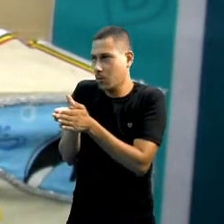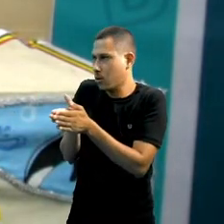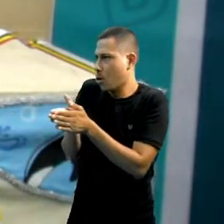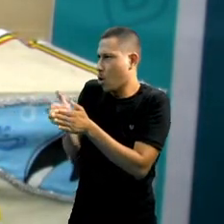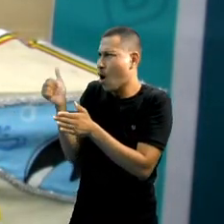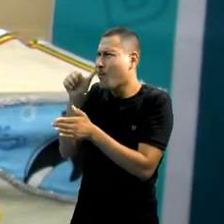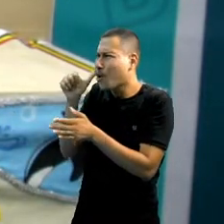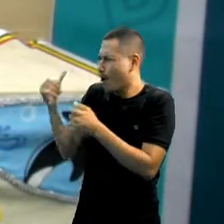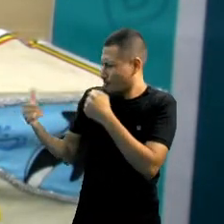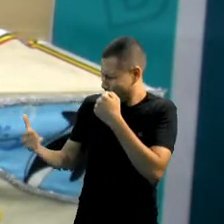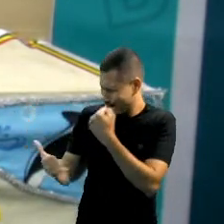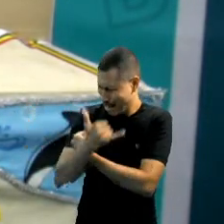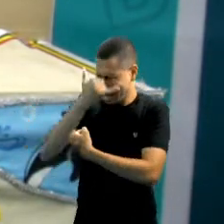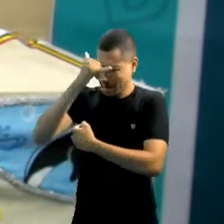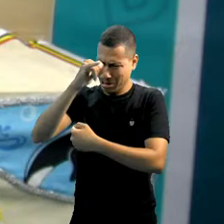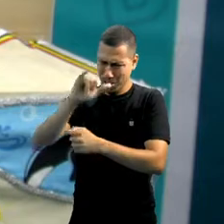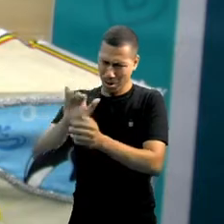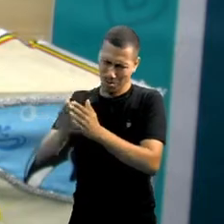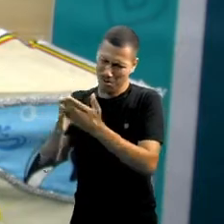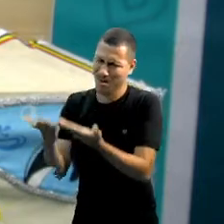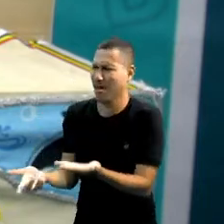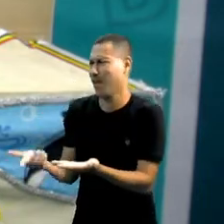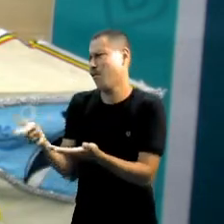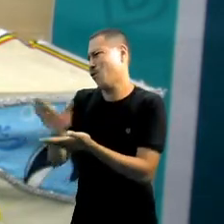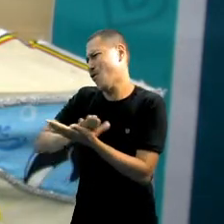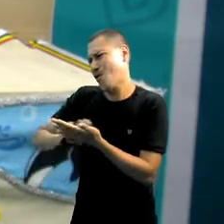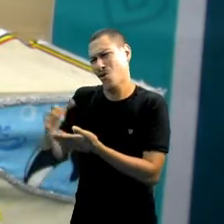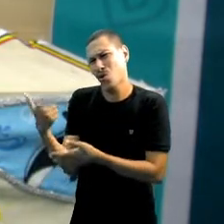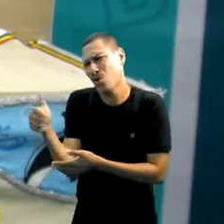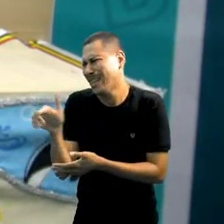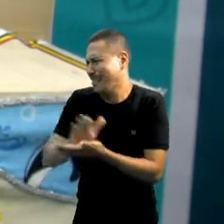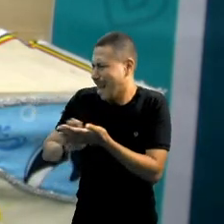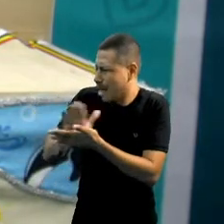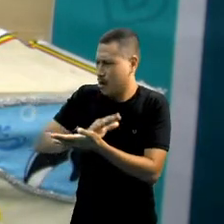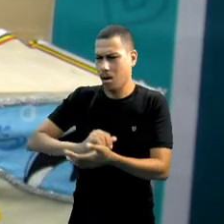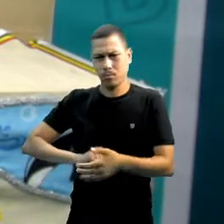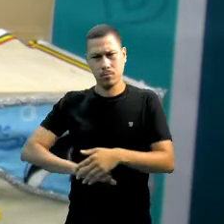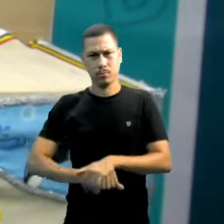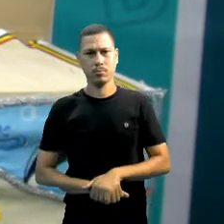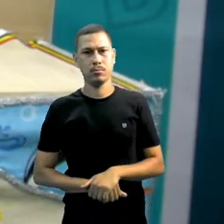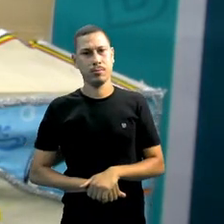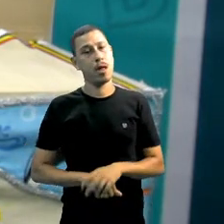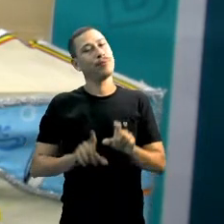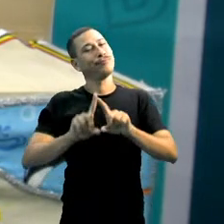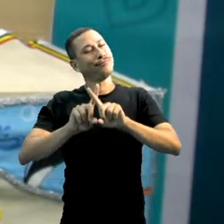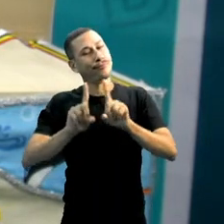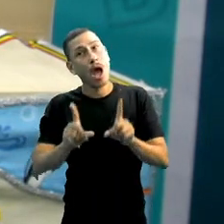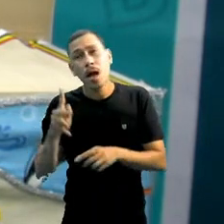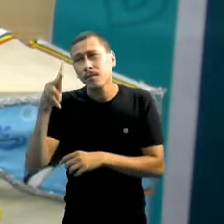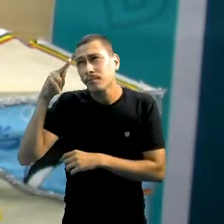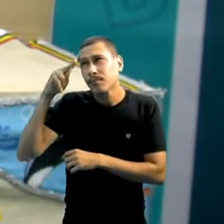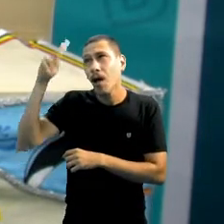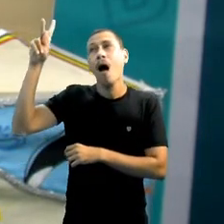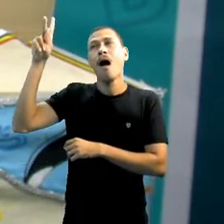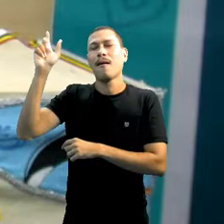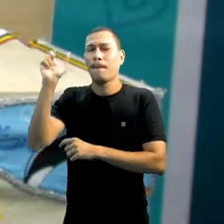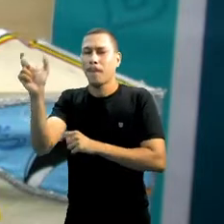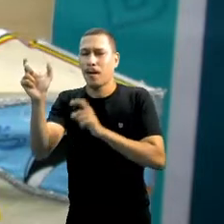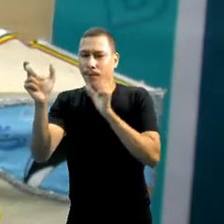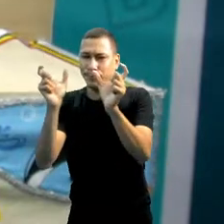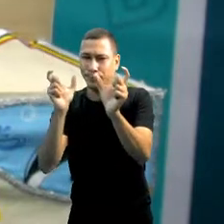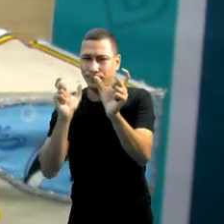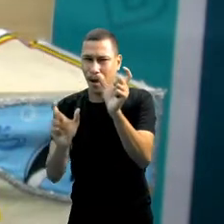me enganou. No livro não tem nada. Não é, tia G. Mas aí ela lembrou das